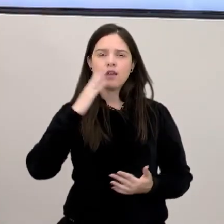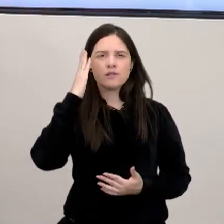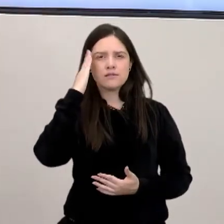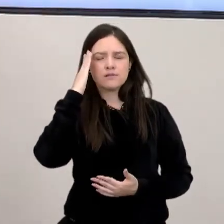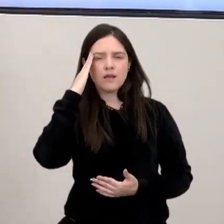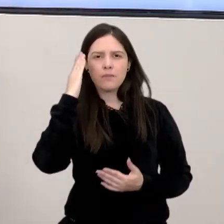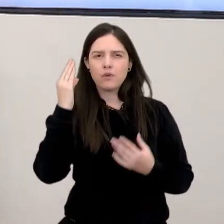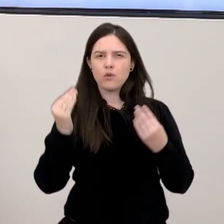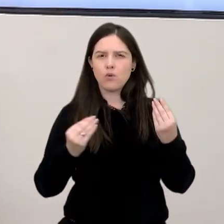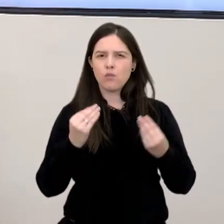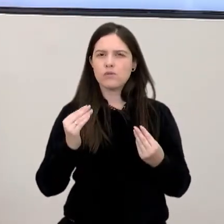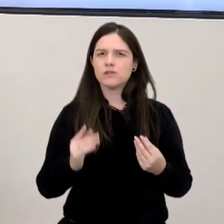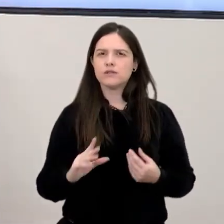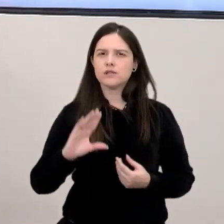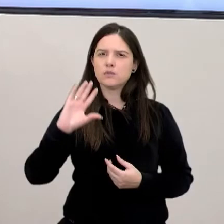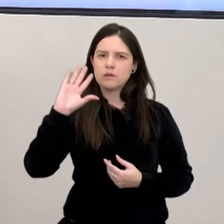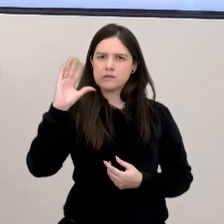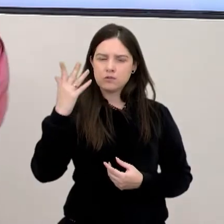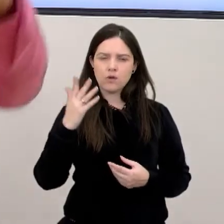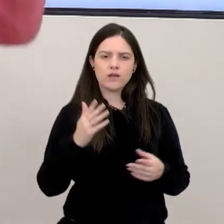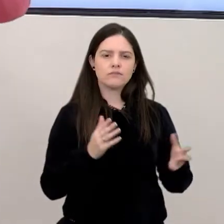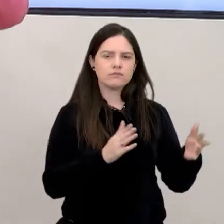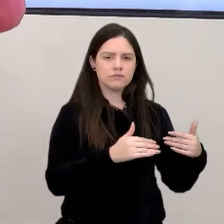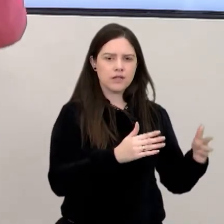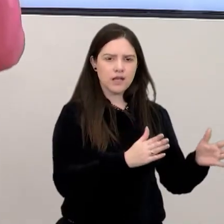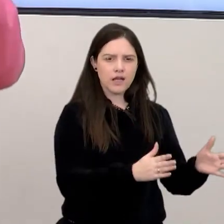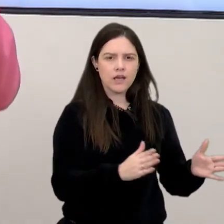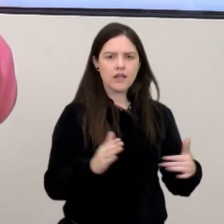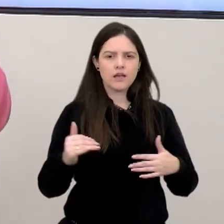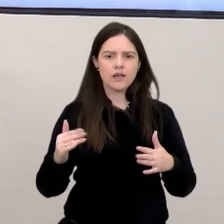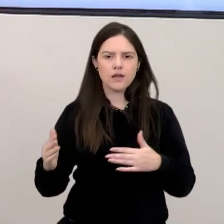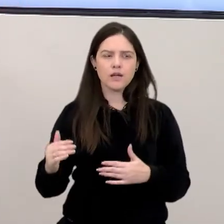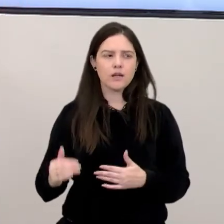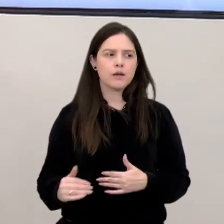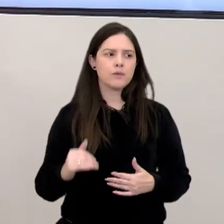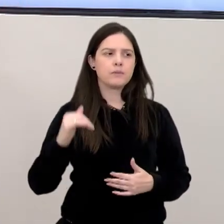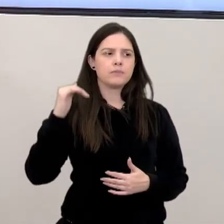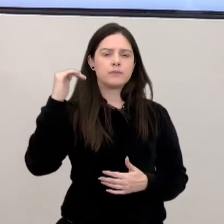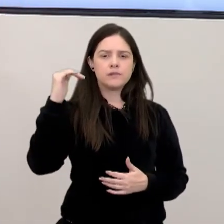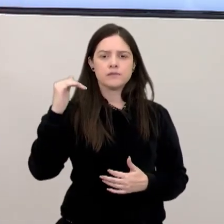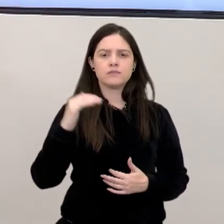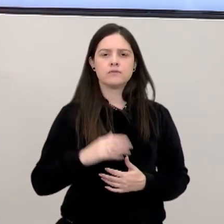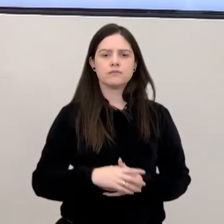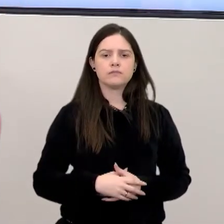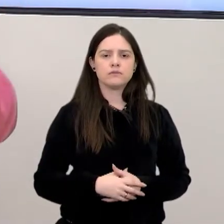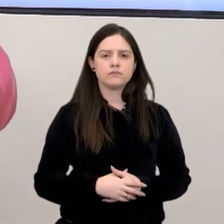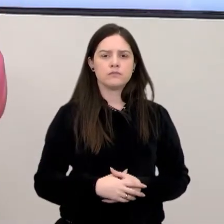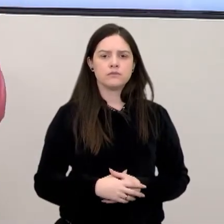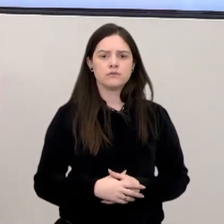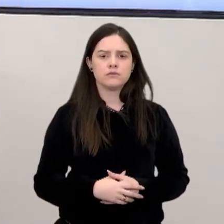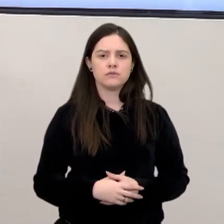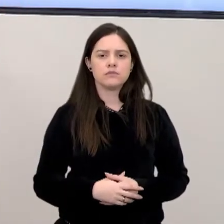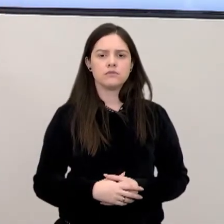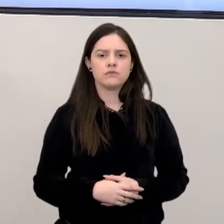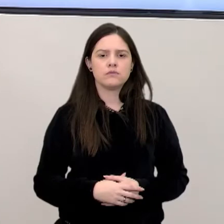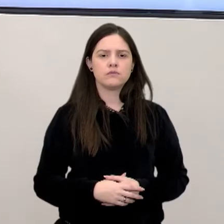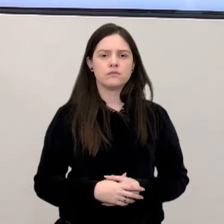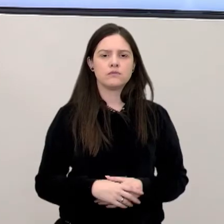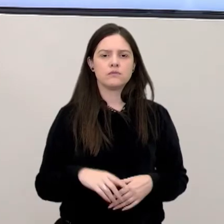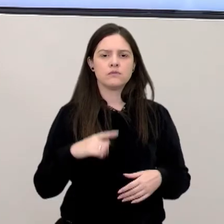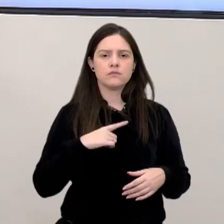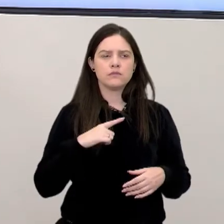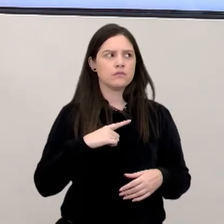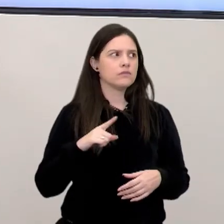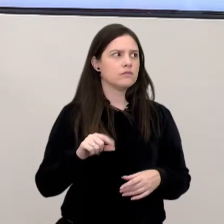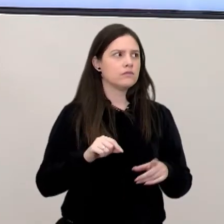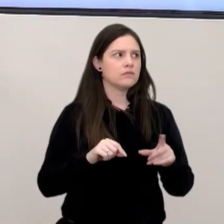outras situações como fazer um gráfico, eu espero que vocês saibam, mas basta colocar a tabela ali no Excel e escolher um gráfico de